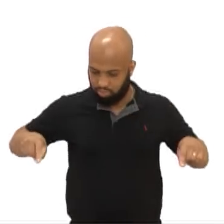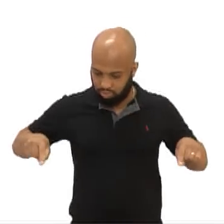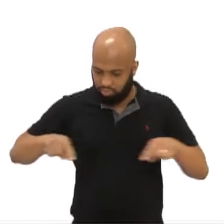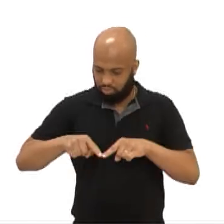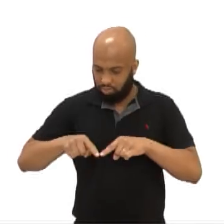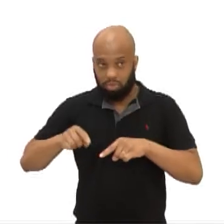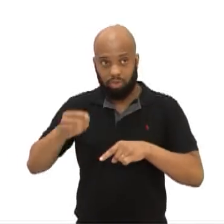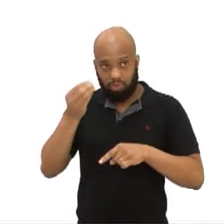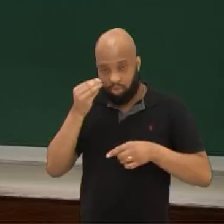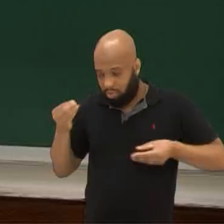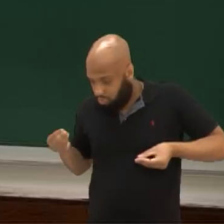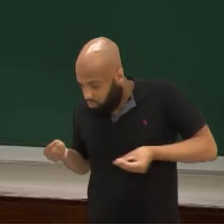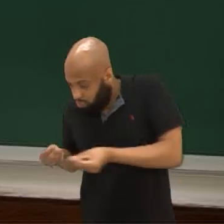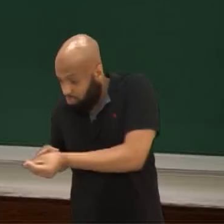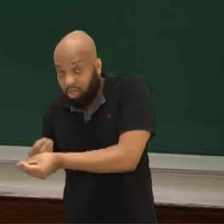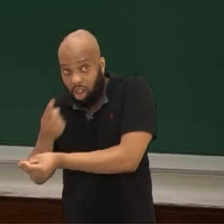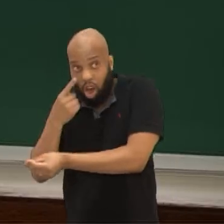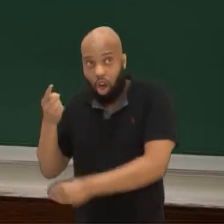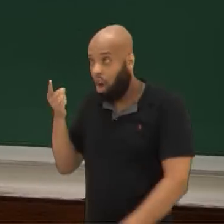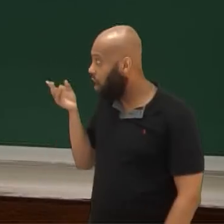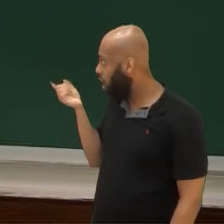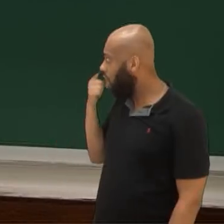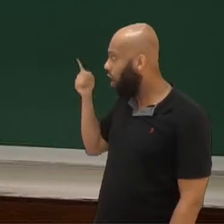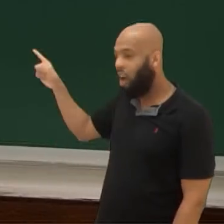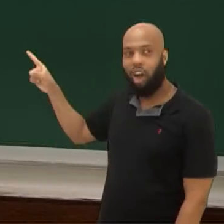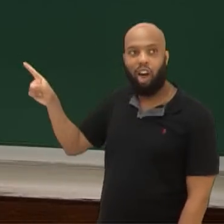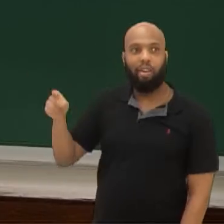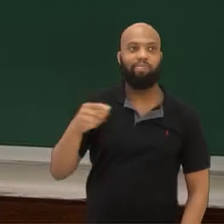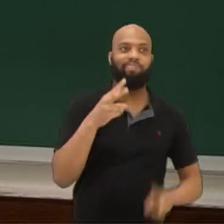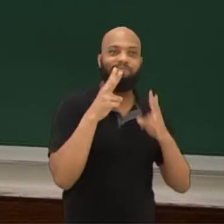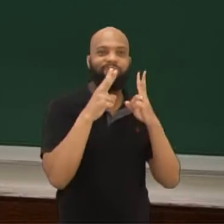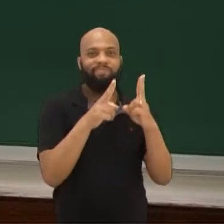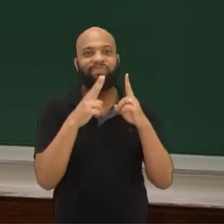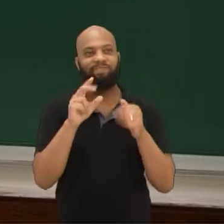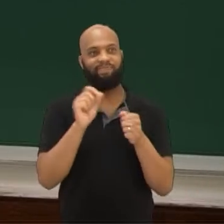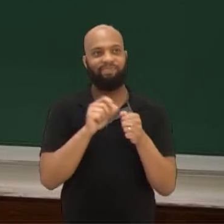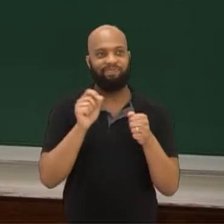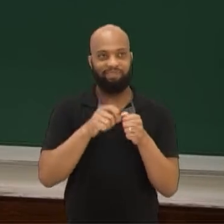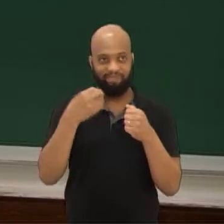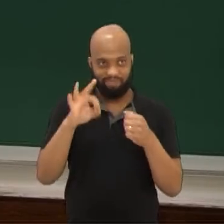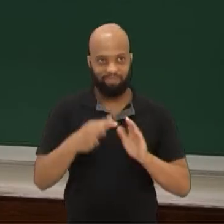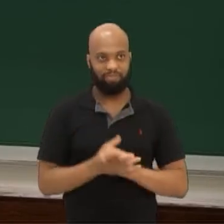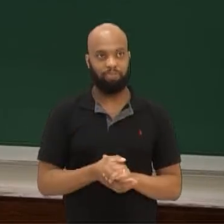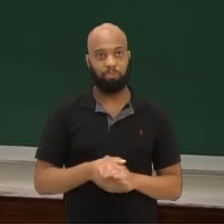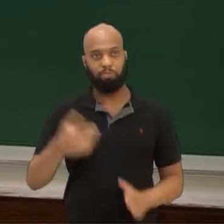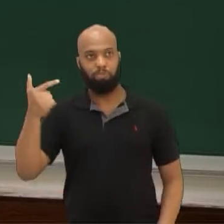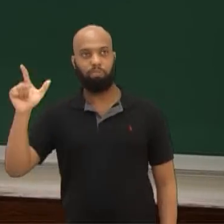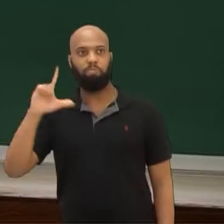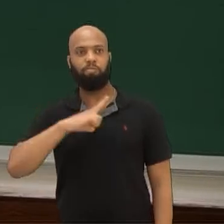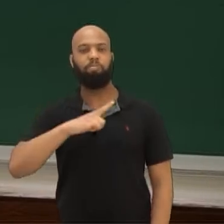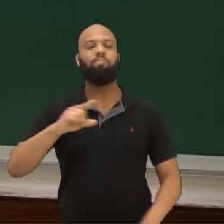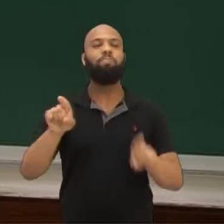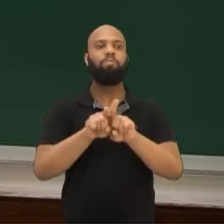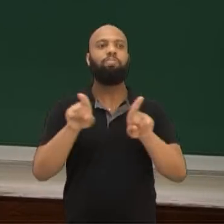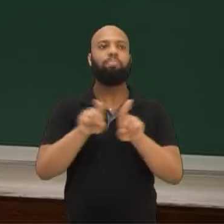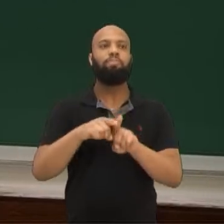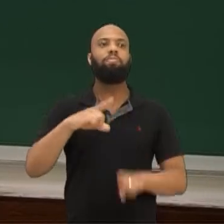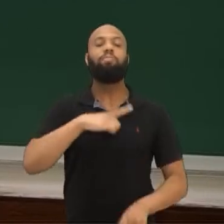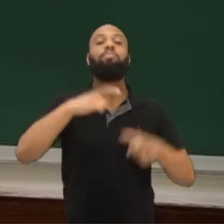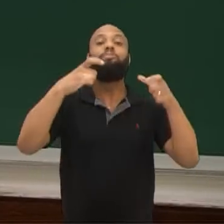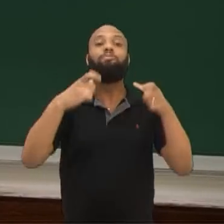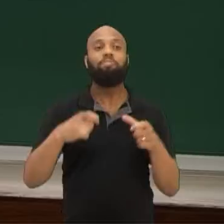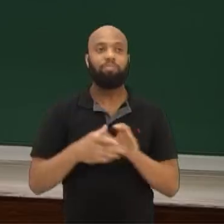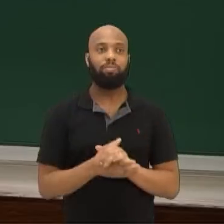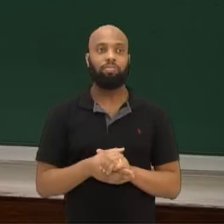ó, se eu colocar aqui na TV, o que acontece? Certo? Ele é igualzinho ao material construído, não é? E a segunda informação, o segundo